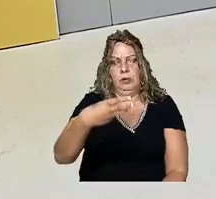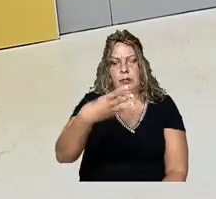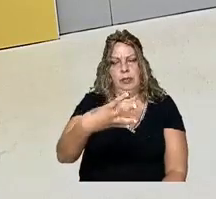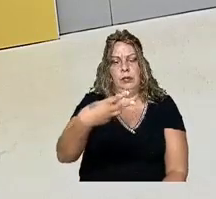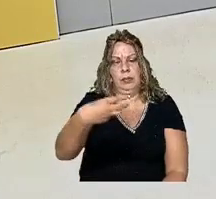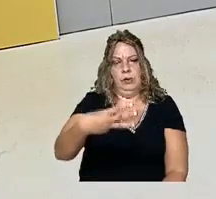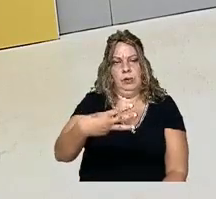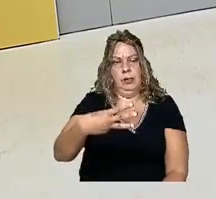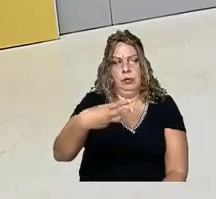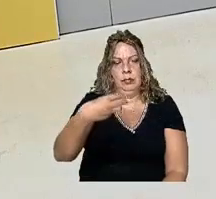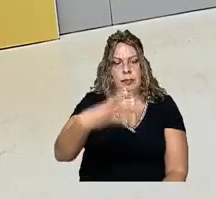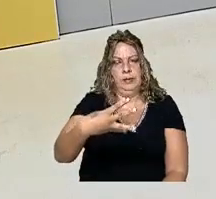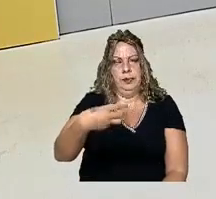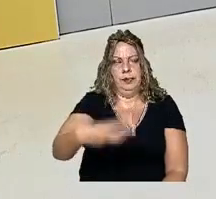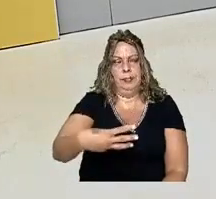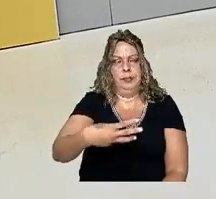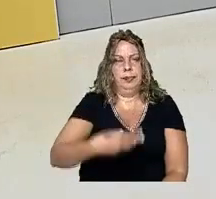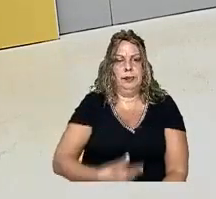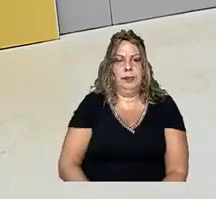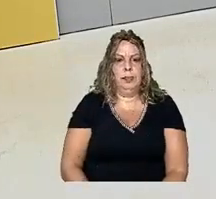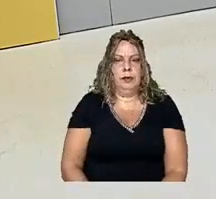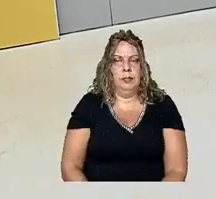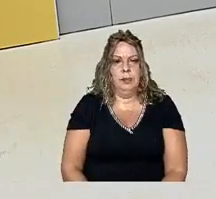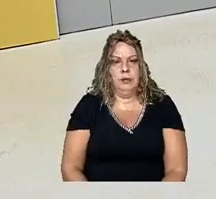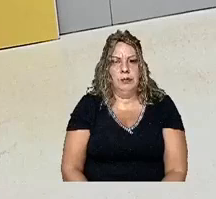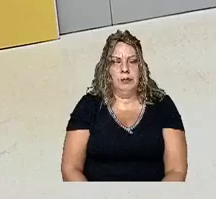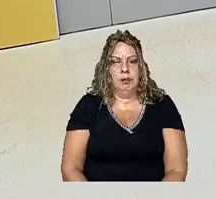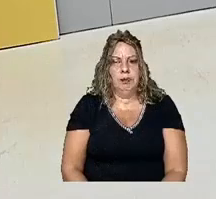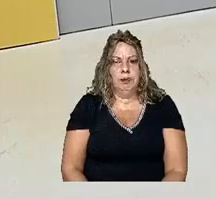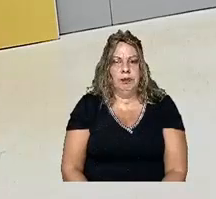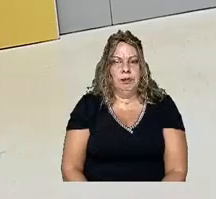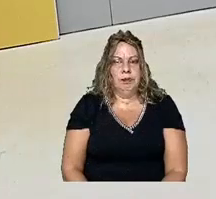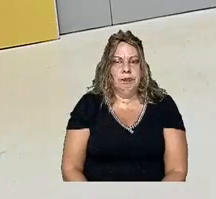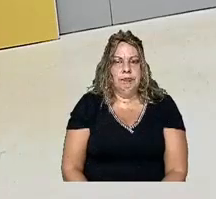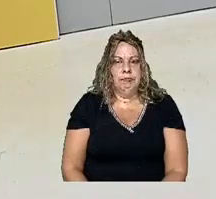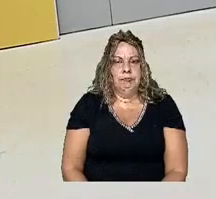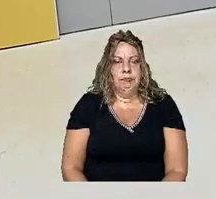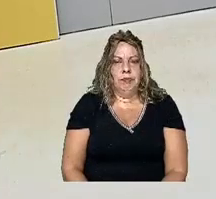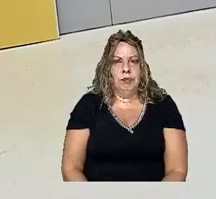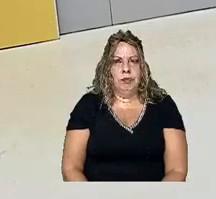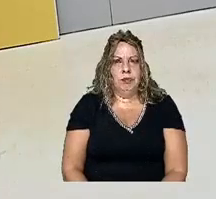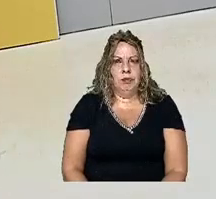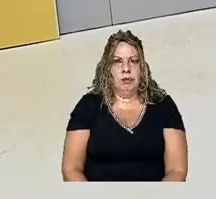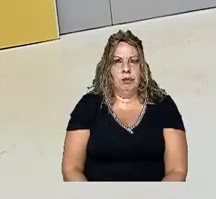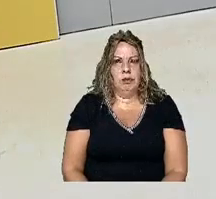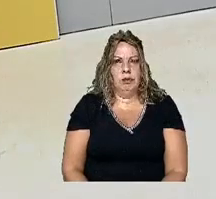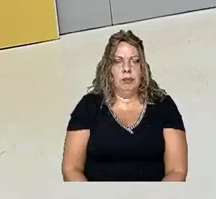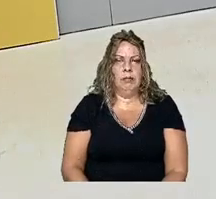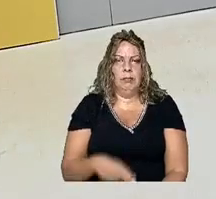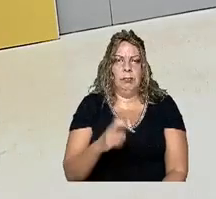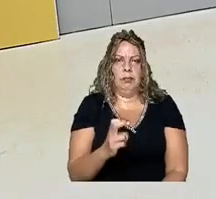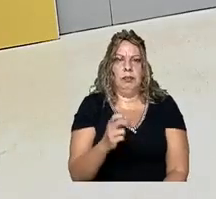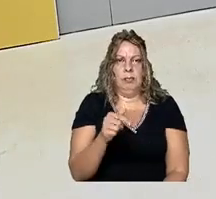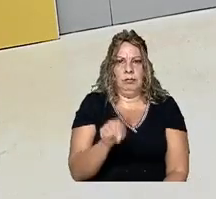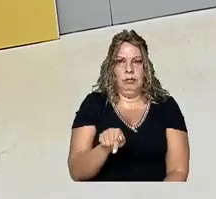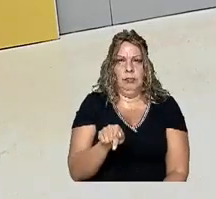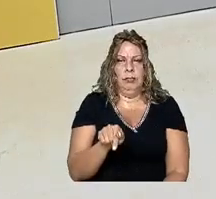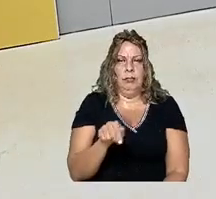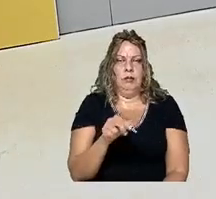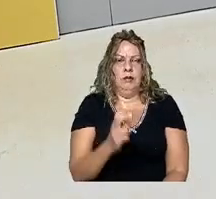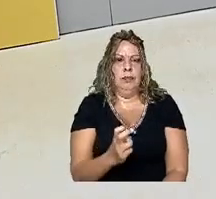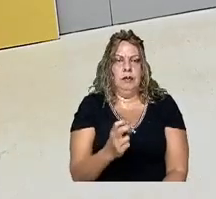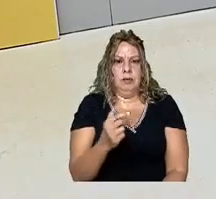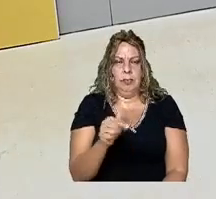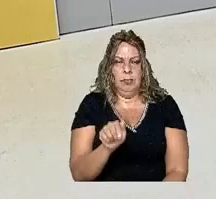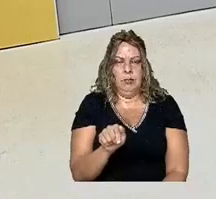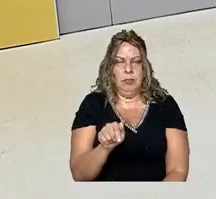43. Vai lá, 43. 4-3, vai marcando. Aninha já chamou mais uma bolinha. 57, marque